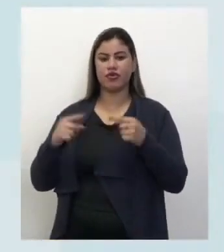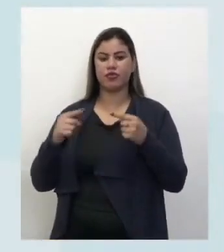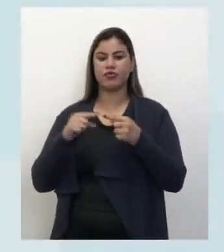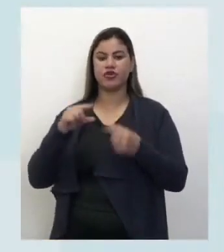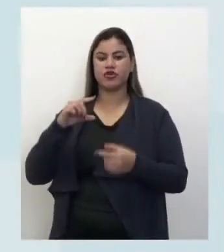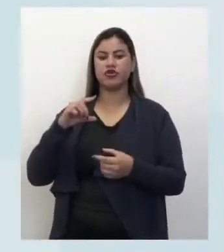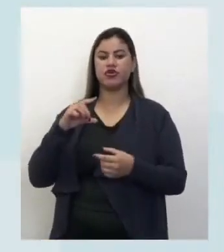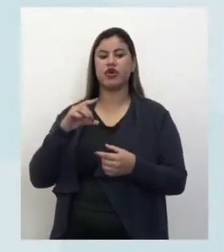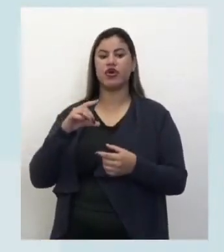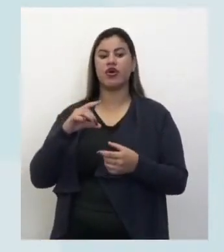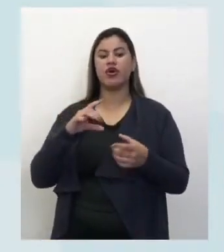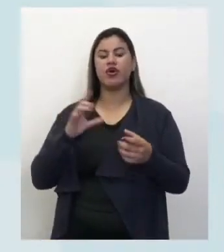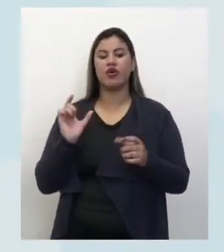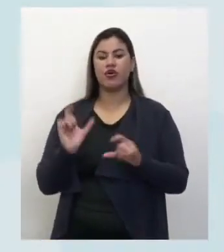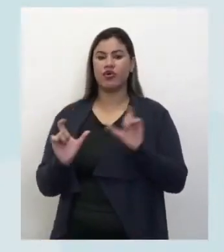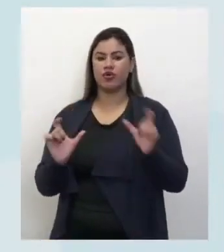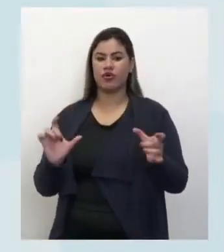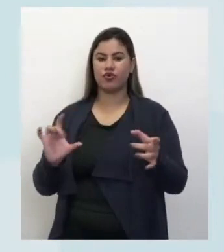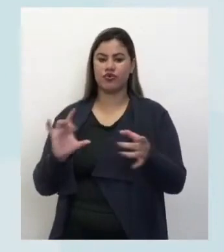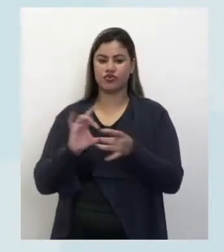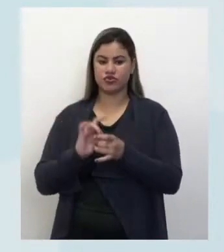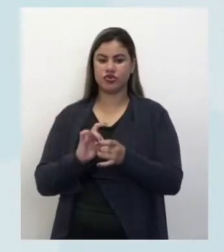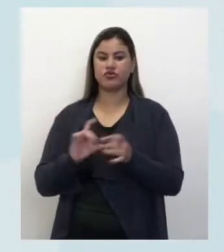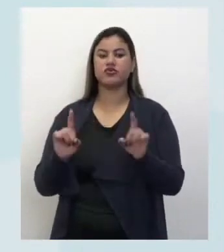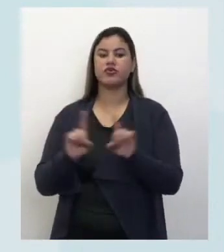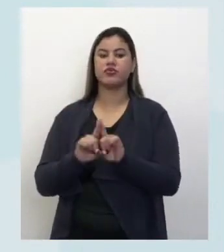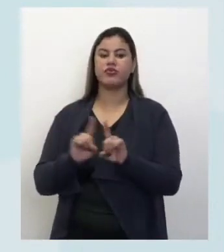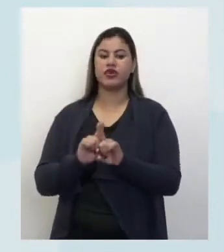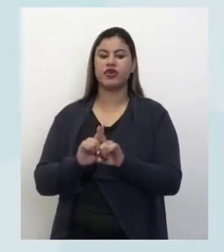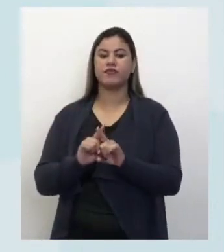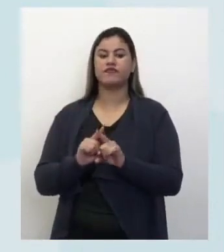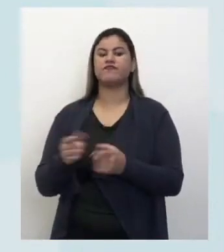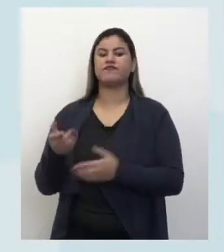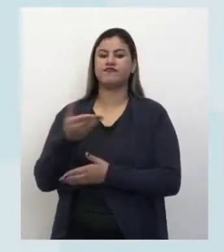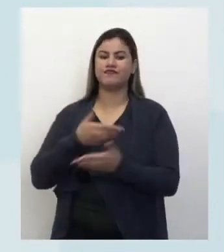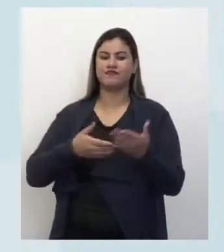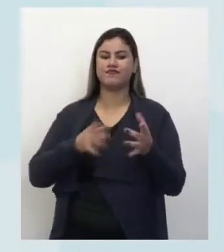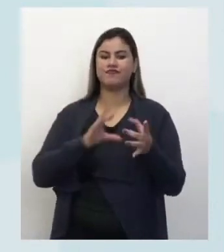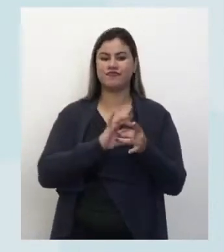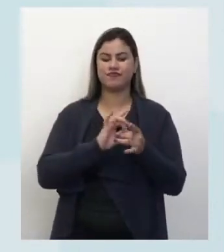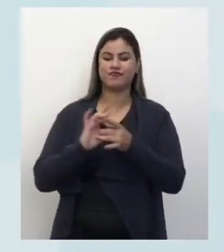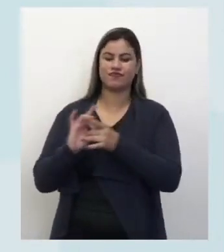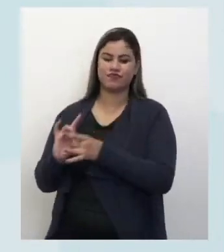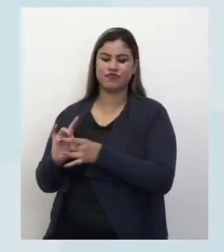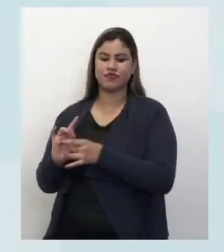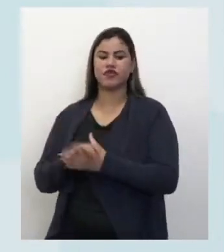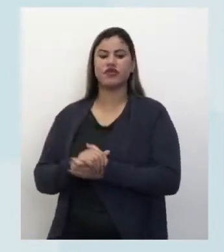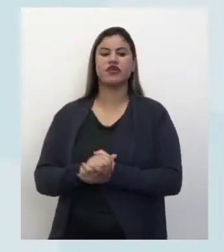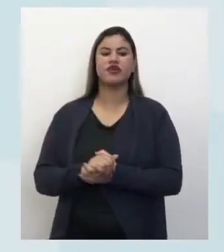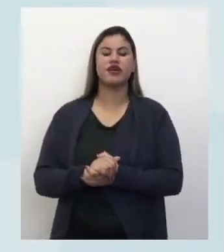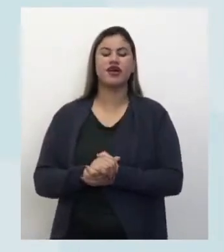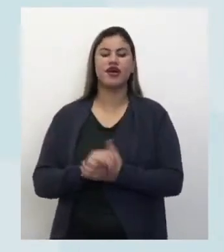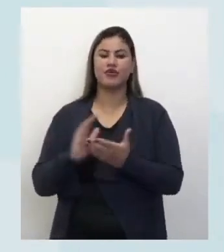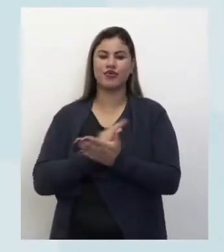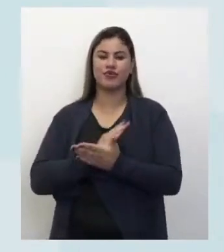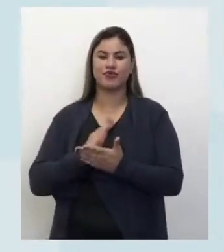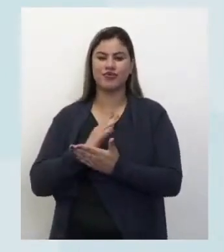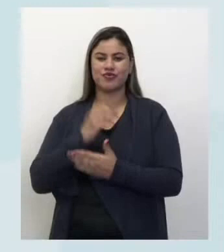e os articuladores, né? O pessoal aqui no chat, eu estava falando com o professor Mário, eles estão ainda no bom dia,